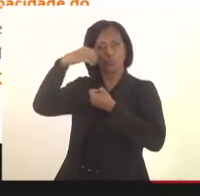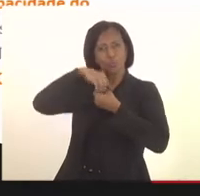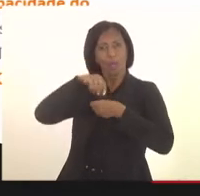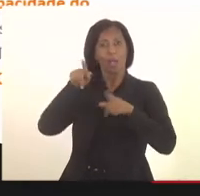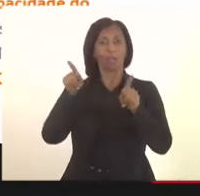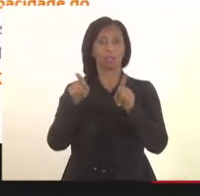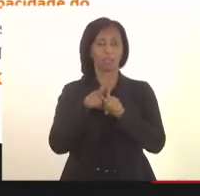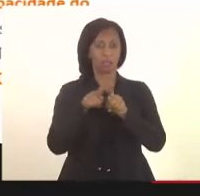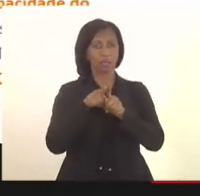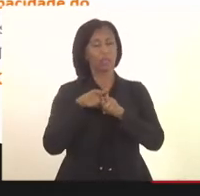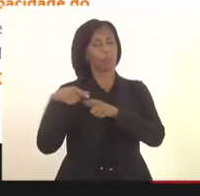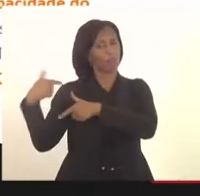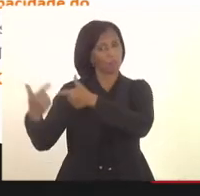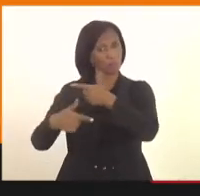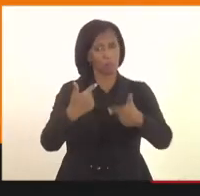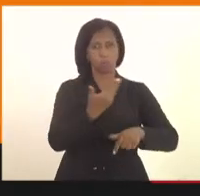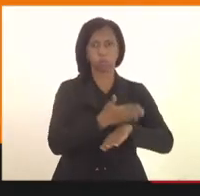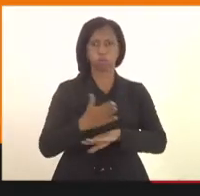curso.